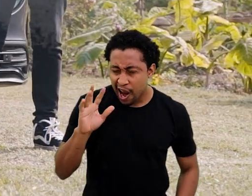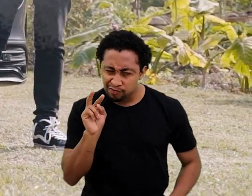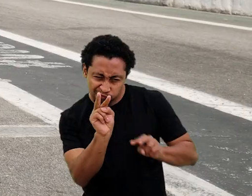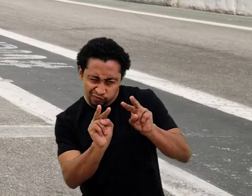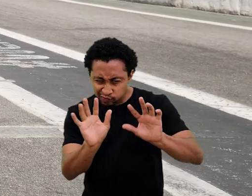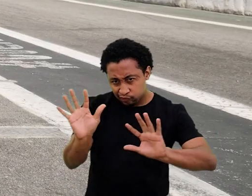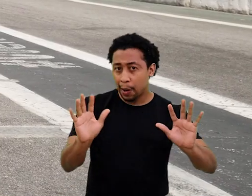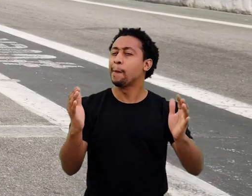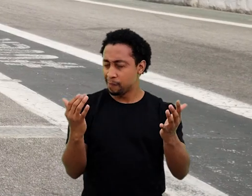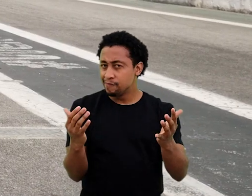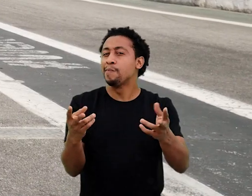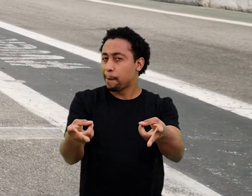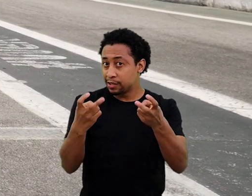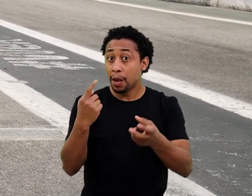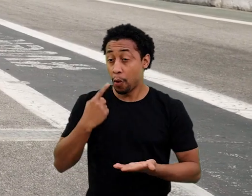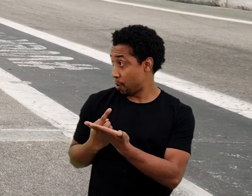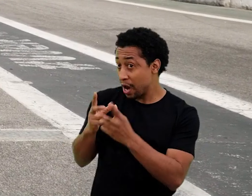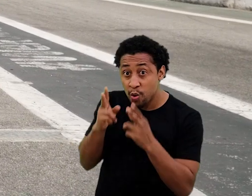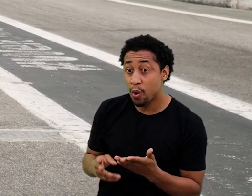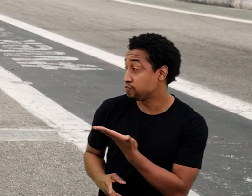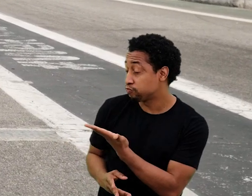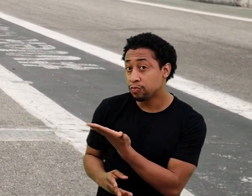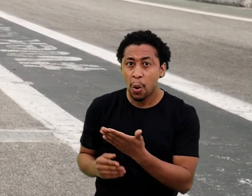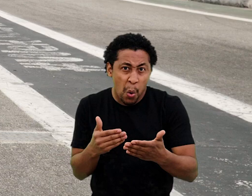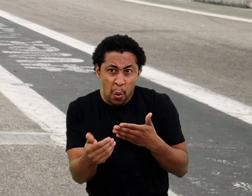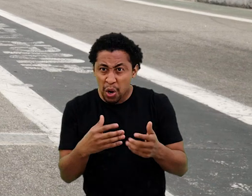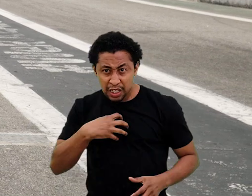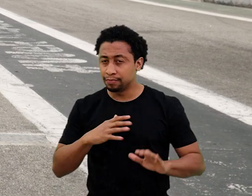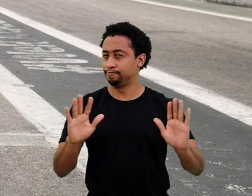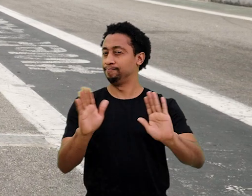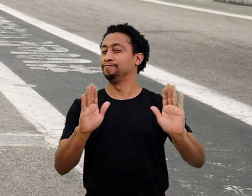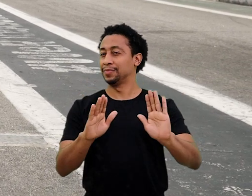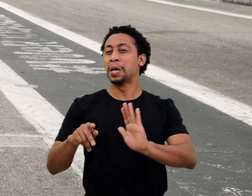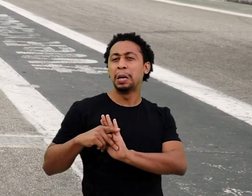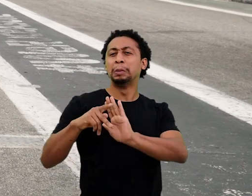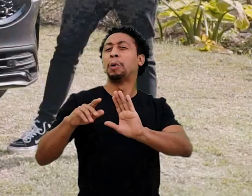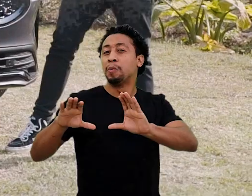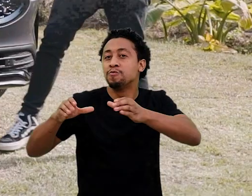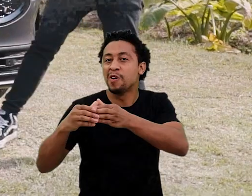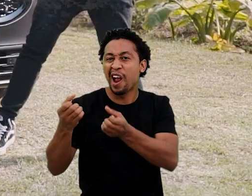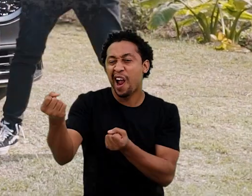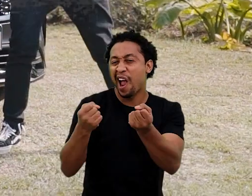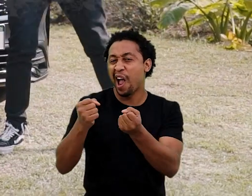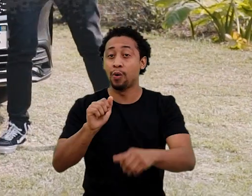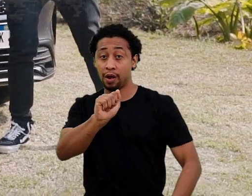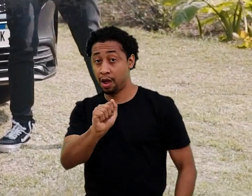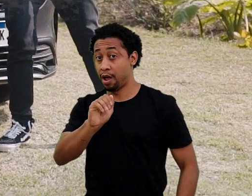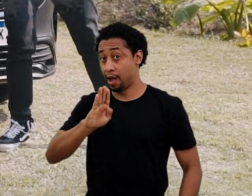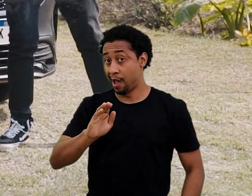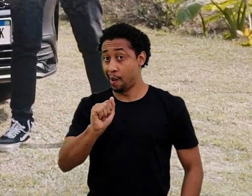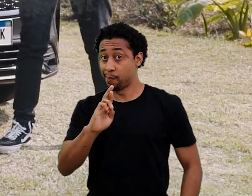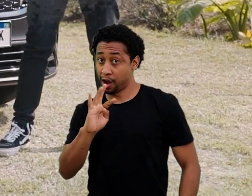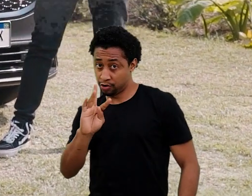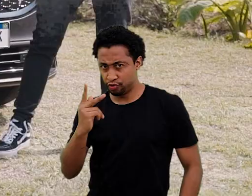qualquer Pulse, mas sim do Abarth. Nesse momento exato, eu não consigo dizer para vocês se esse para-choque se aplica a